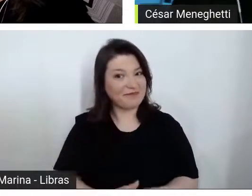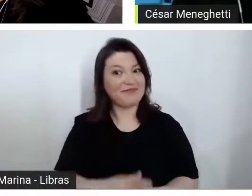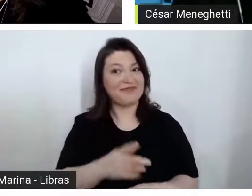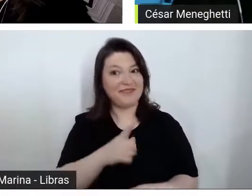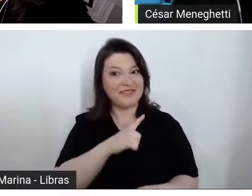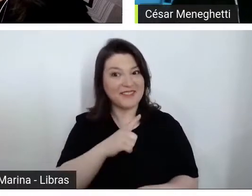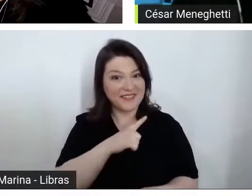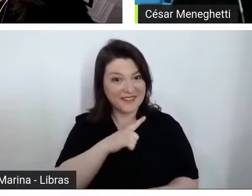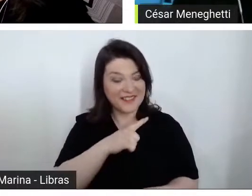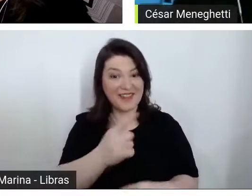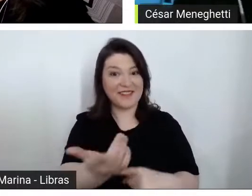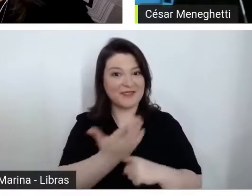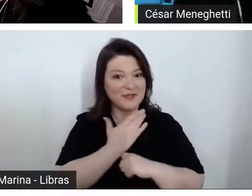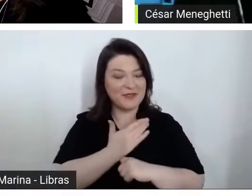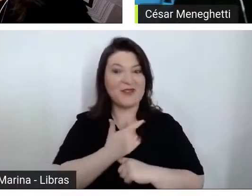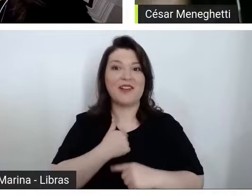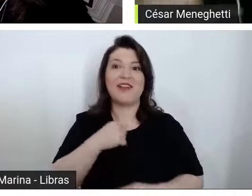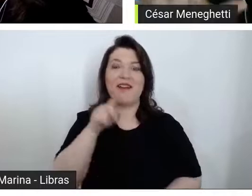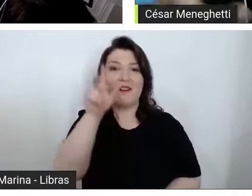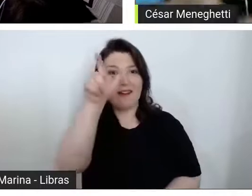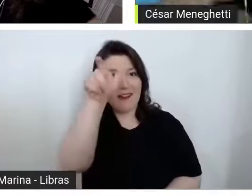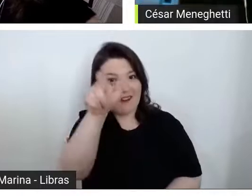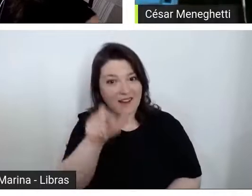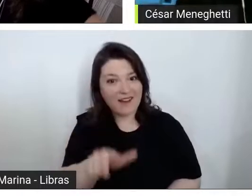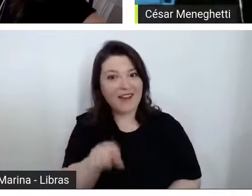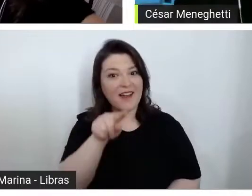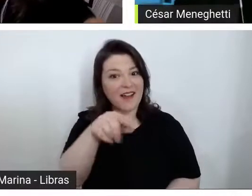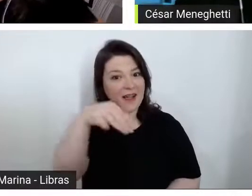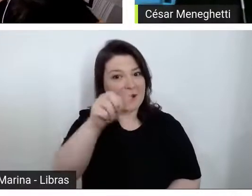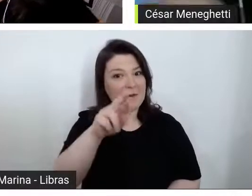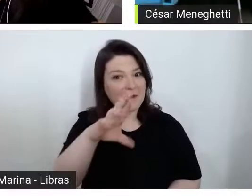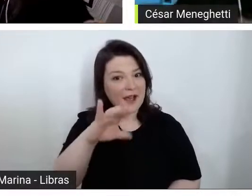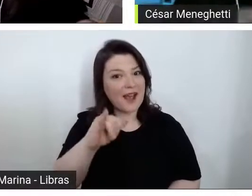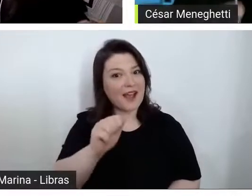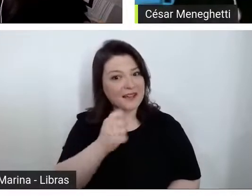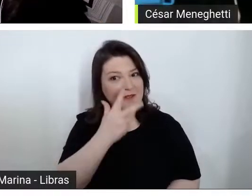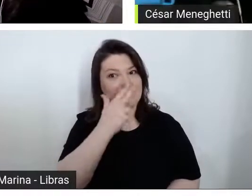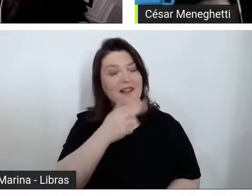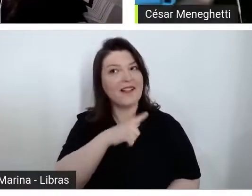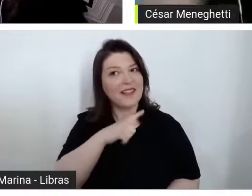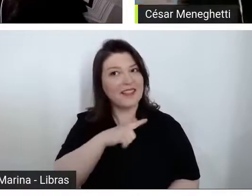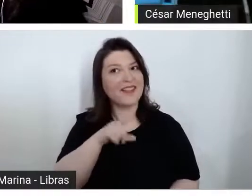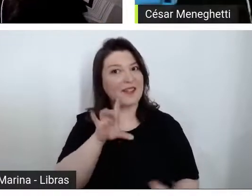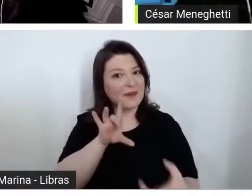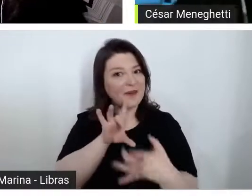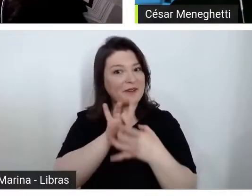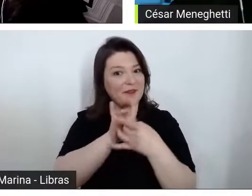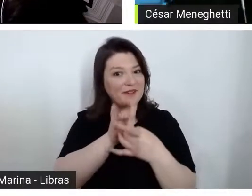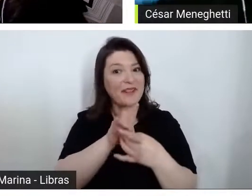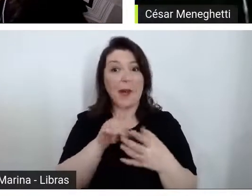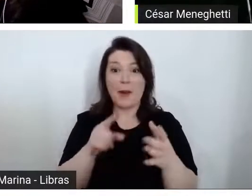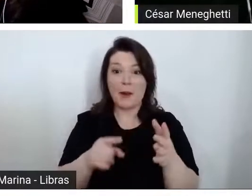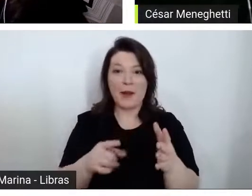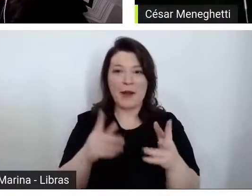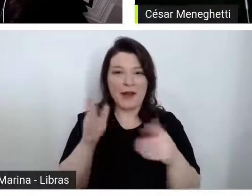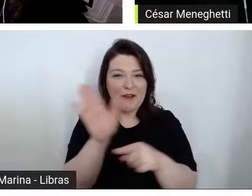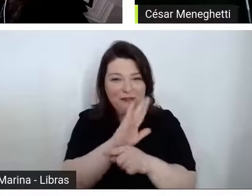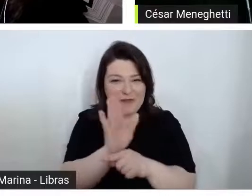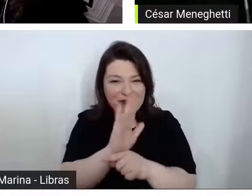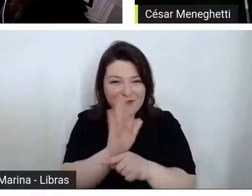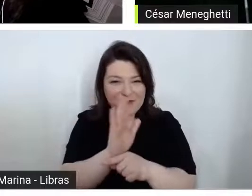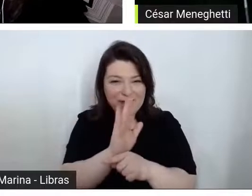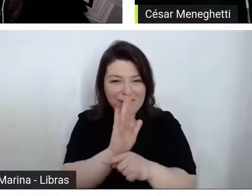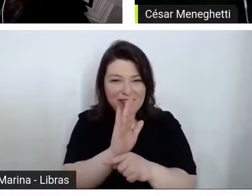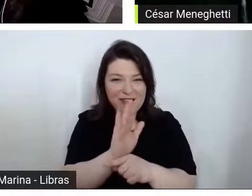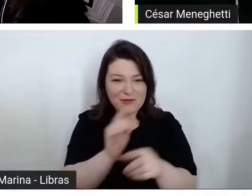anos de trabalho, eu comecei a falar, olha, tem um nexo, né? E a gente vai ver que esses primeiros vídeos é igual ao último que eu fiz